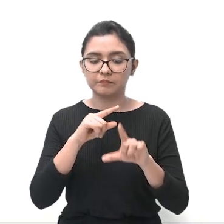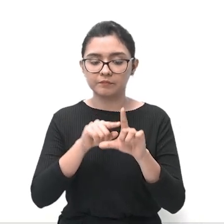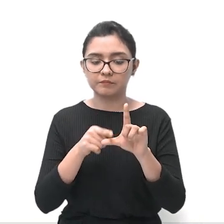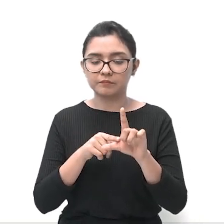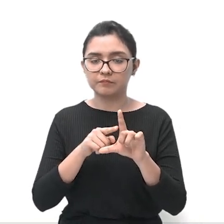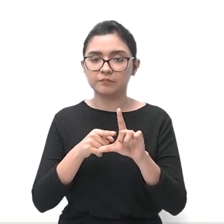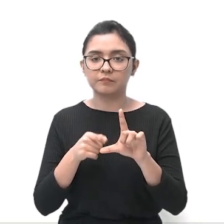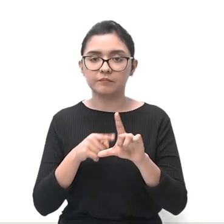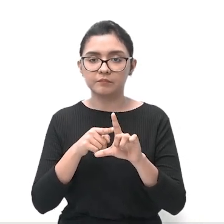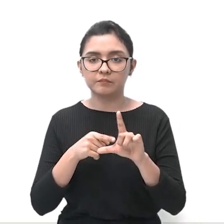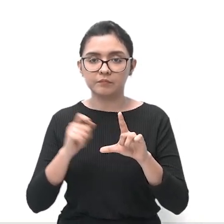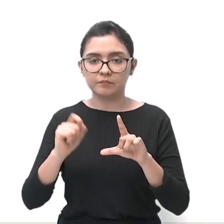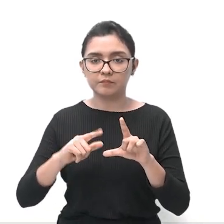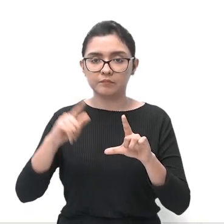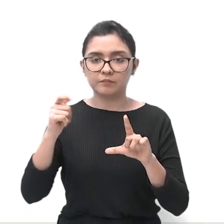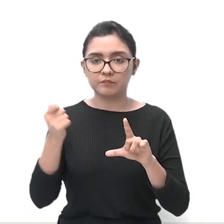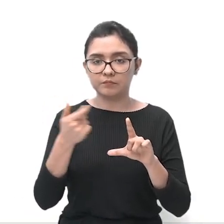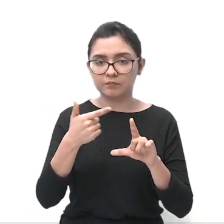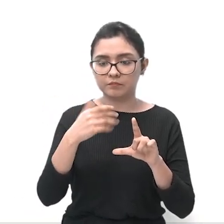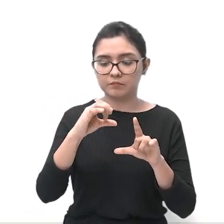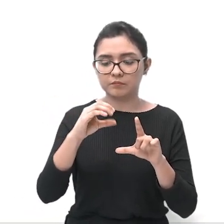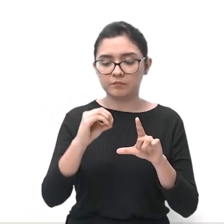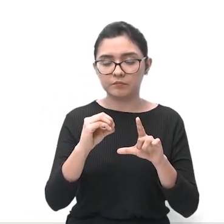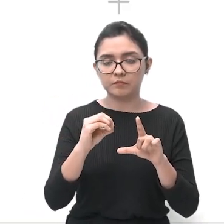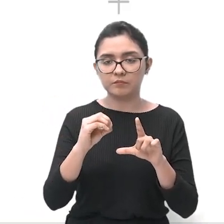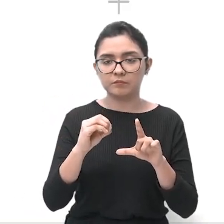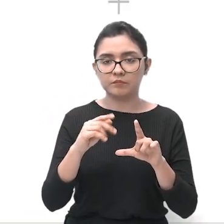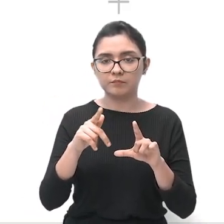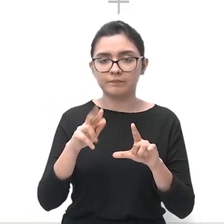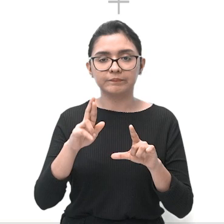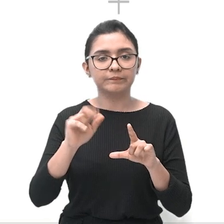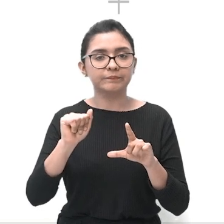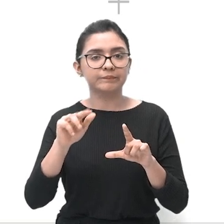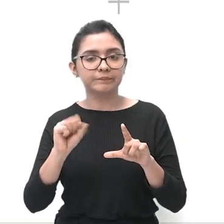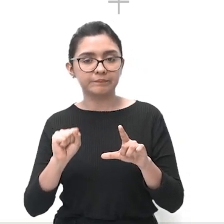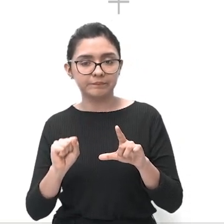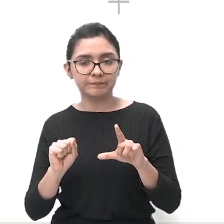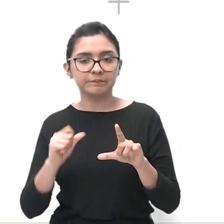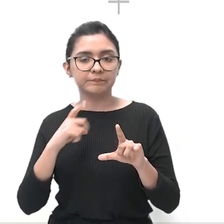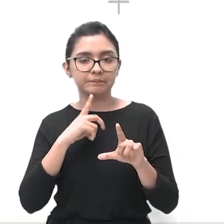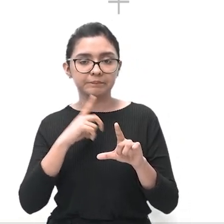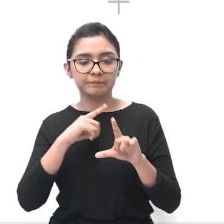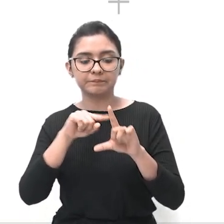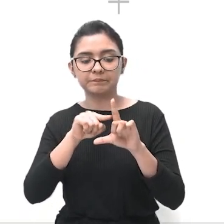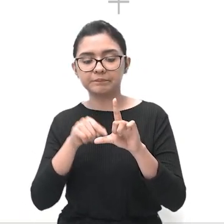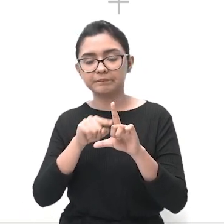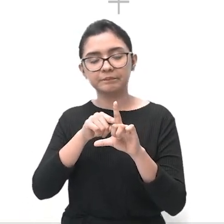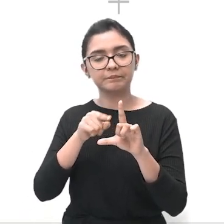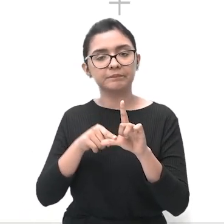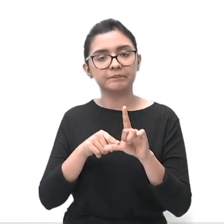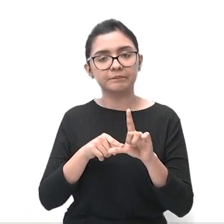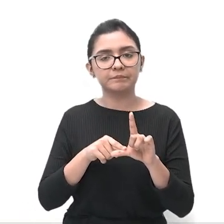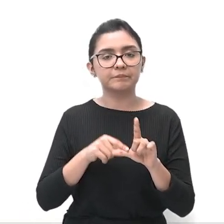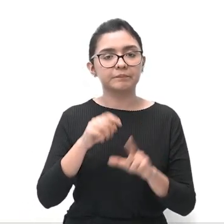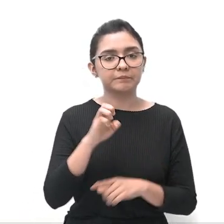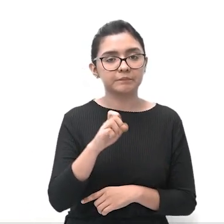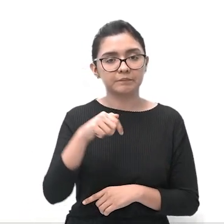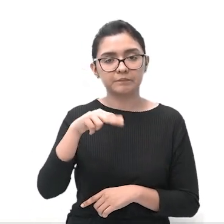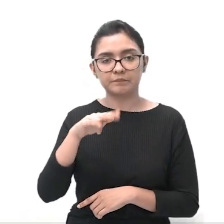graus. Se nós tivéssemos aqui todas as medidas iguais a 10, nós teríamos aqui um triângulo equilátero,